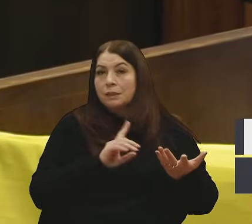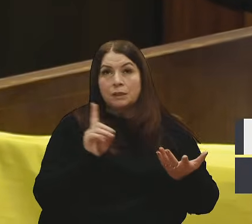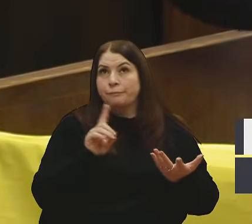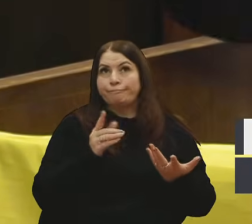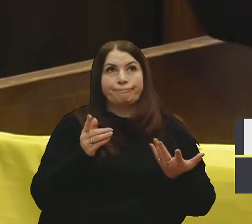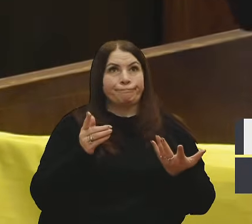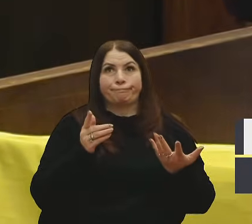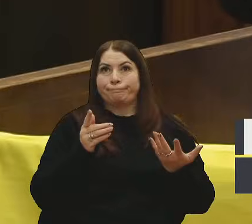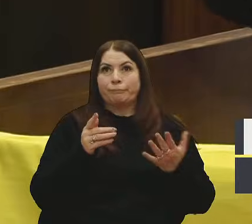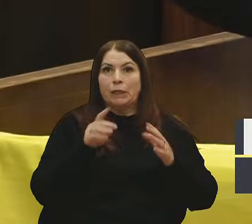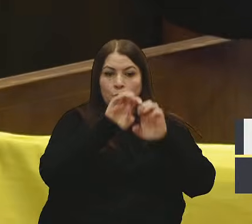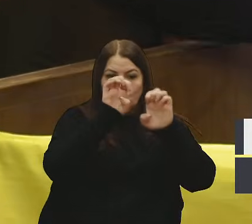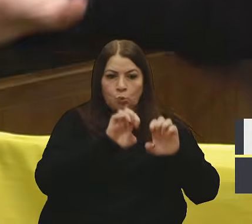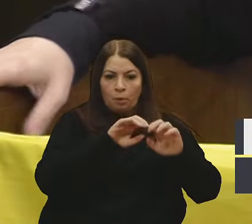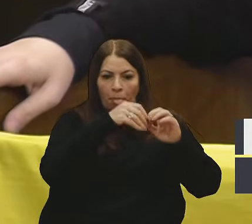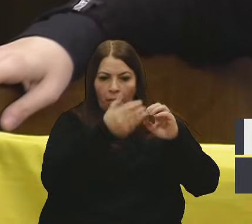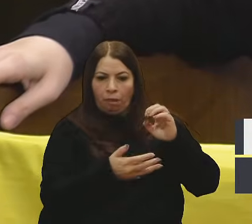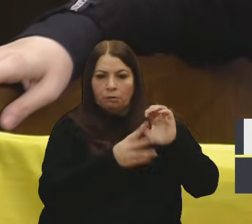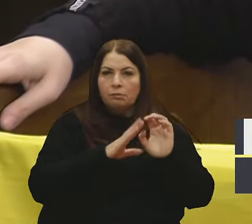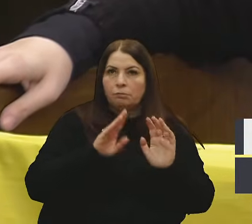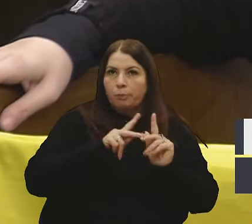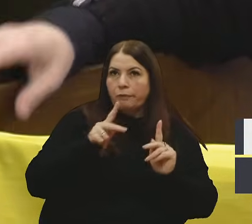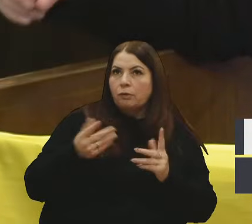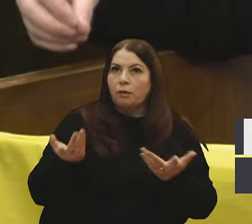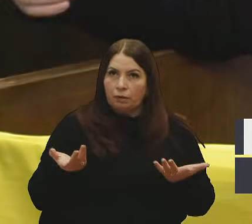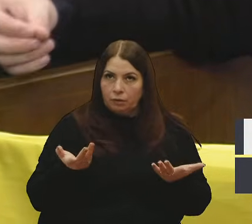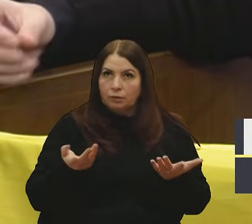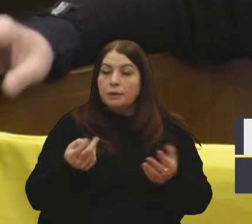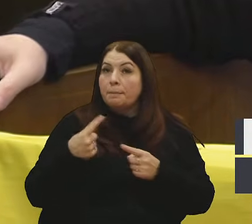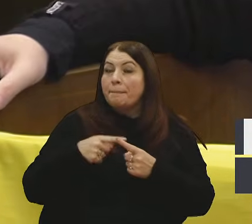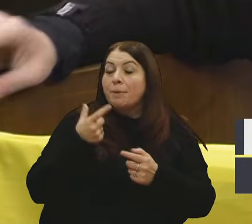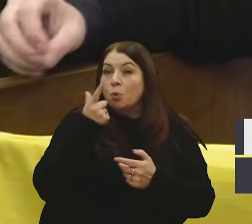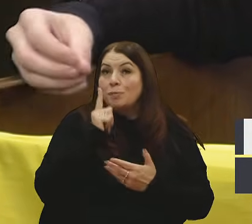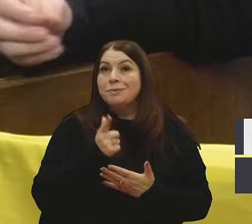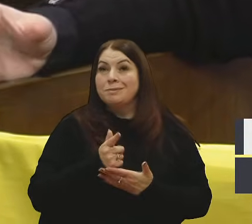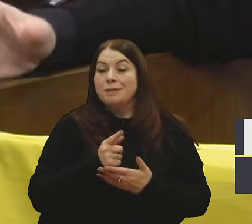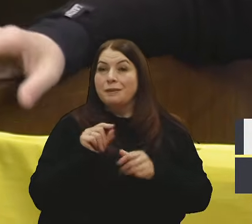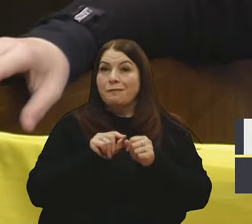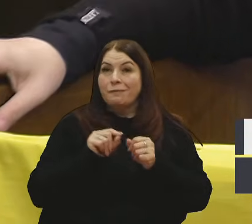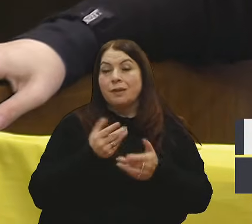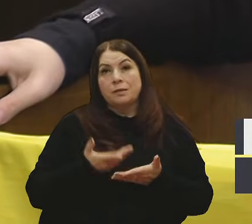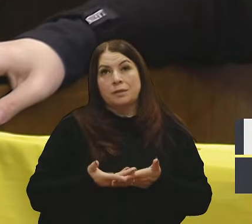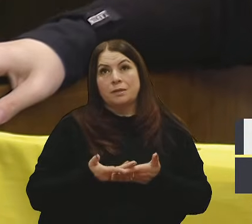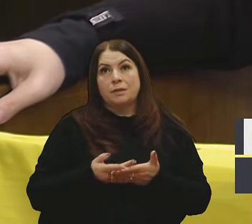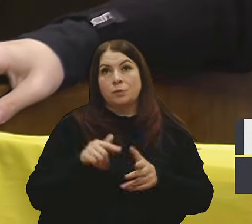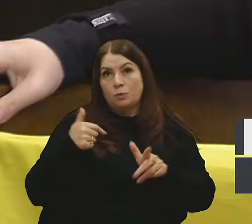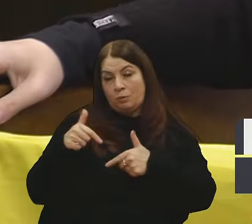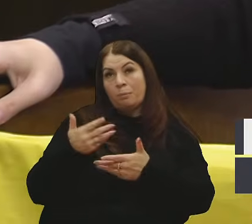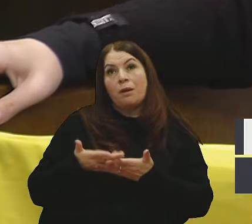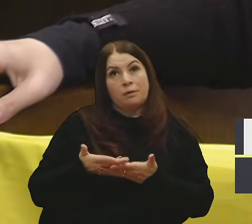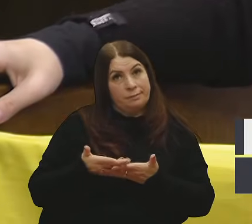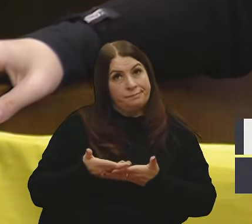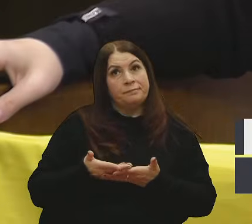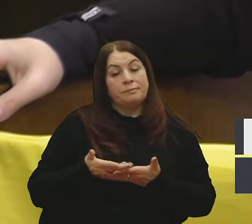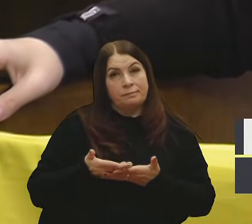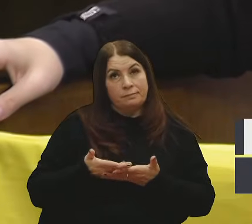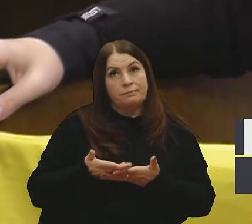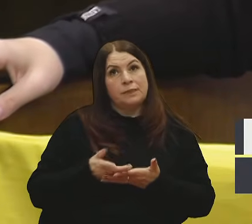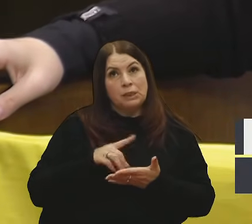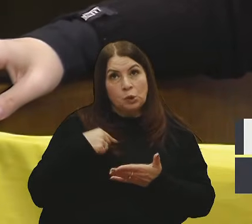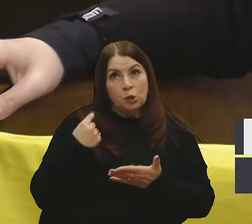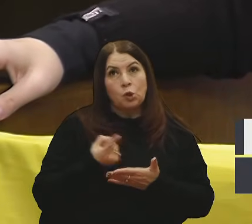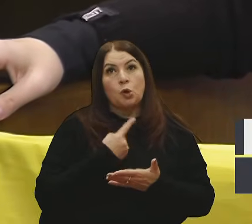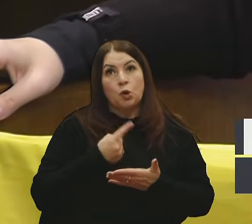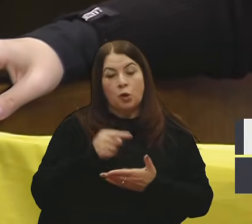caia, né, estrutura na cabeça dos professores, literalmente, para poder fazer, né, o seu trabalho. Então, a nossa luta